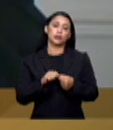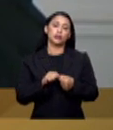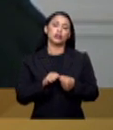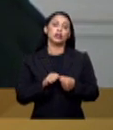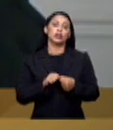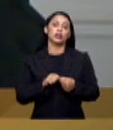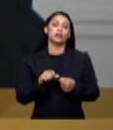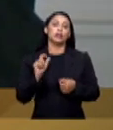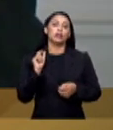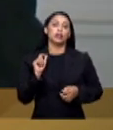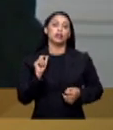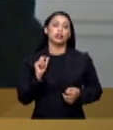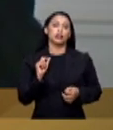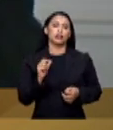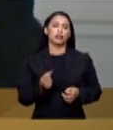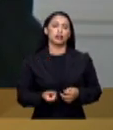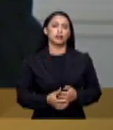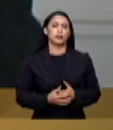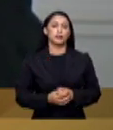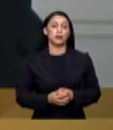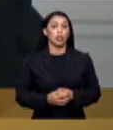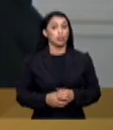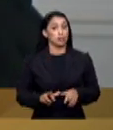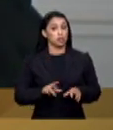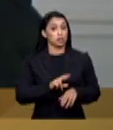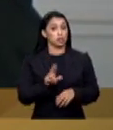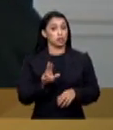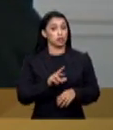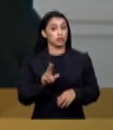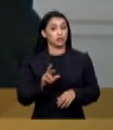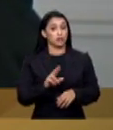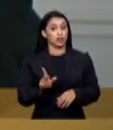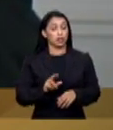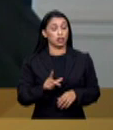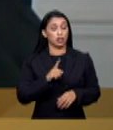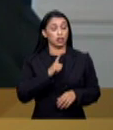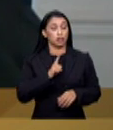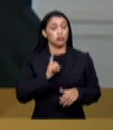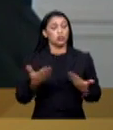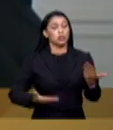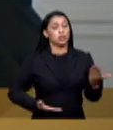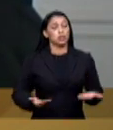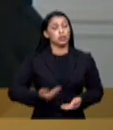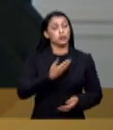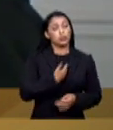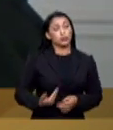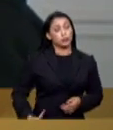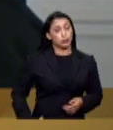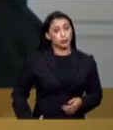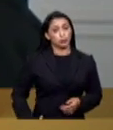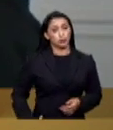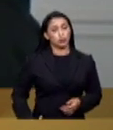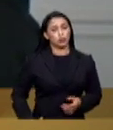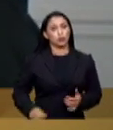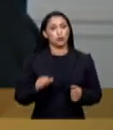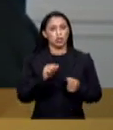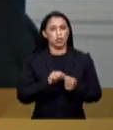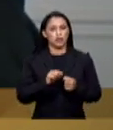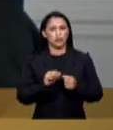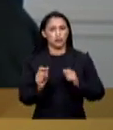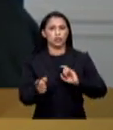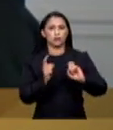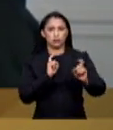dirigentes são atos estranhos à ideia da delegação do serviço público em si. Os atos de gestão,